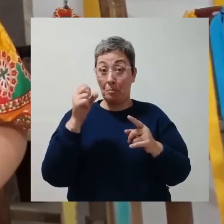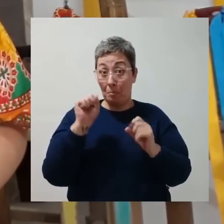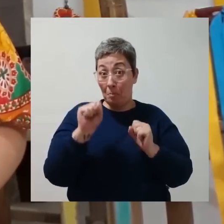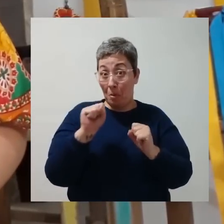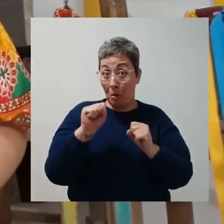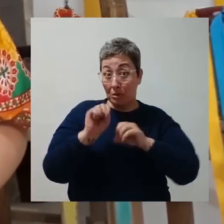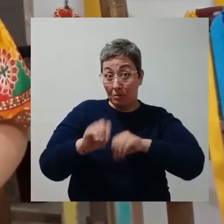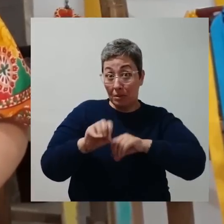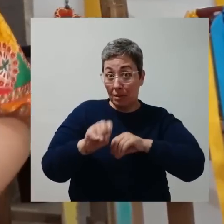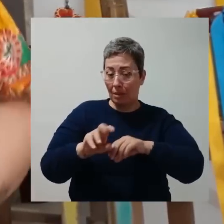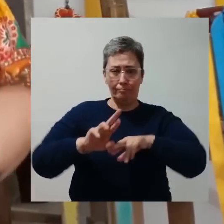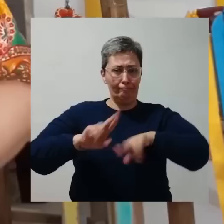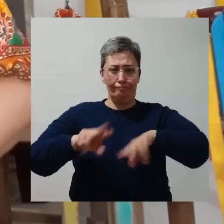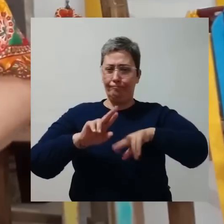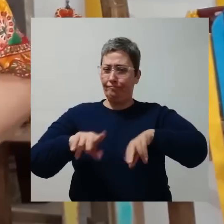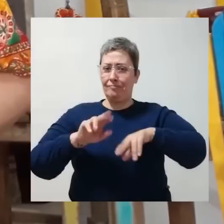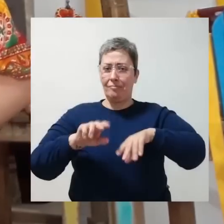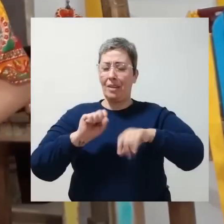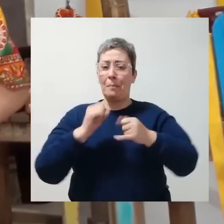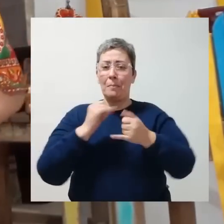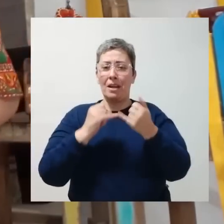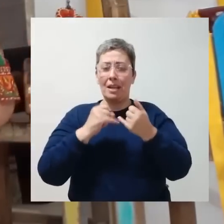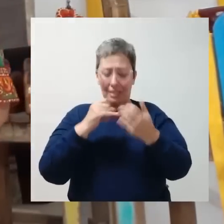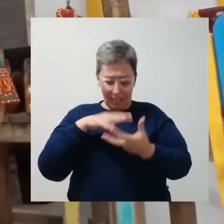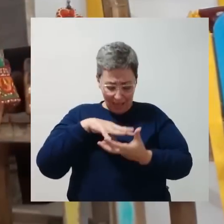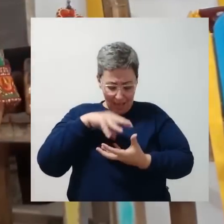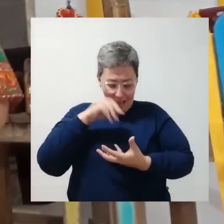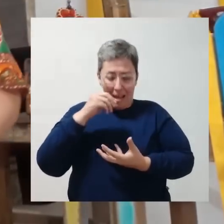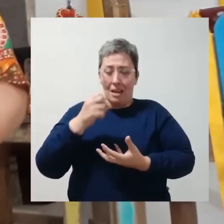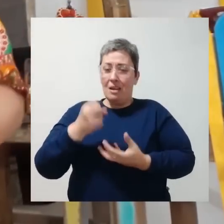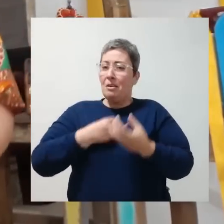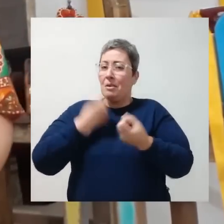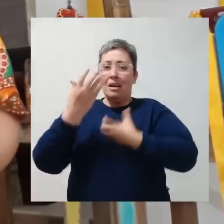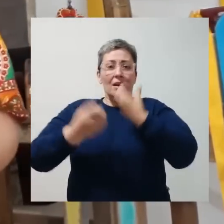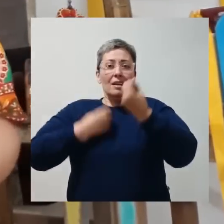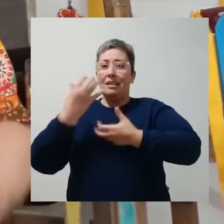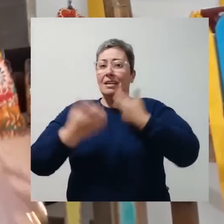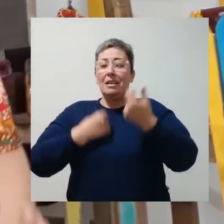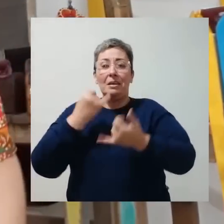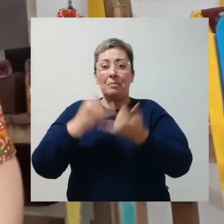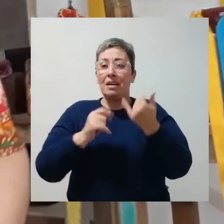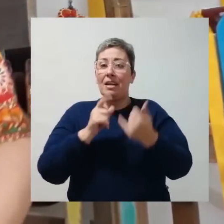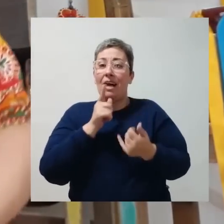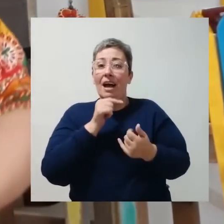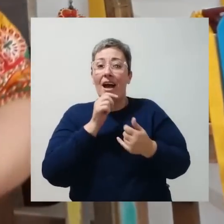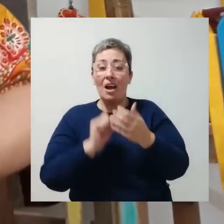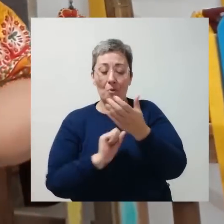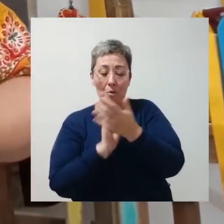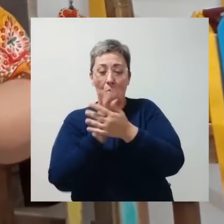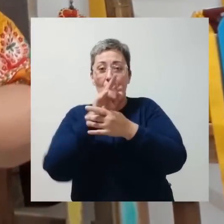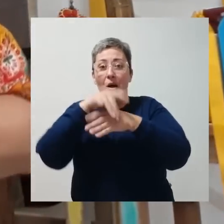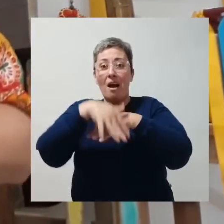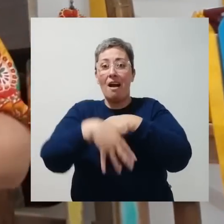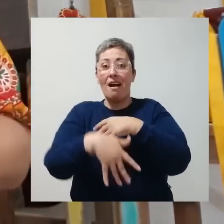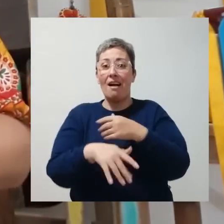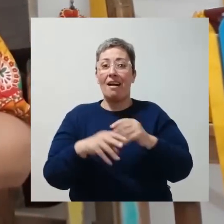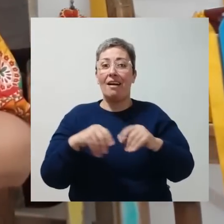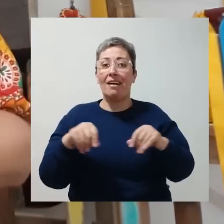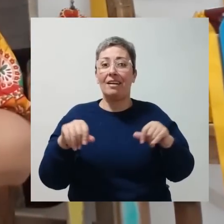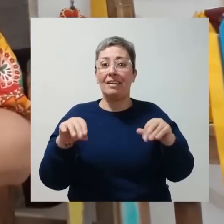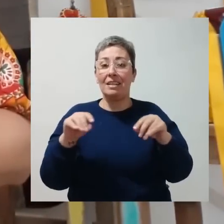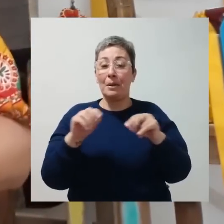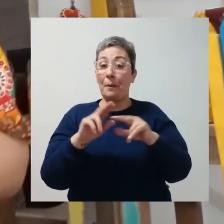não se ensina. Brota das profundezas da alma como a água brota das profundezas da